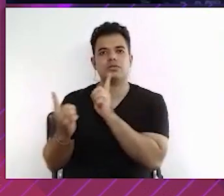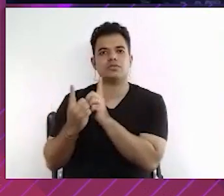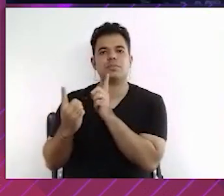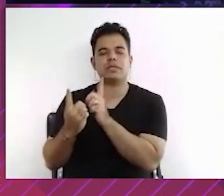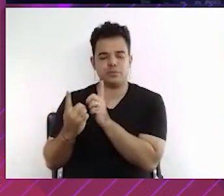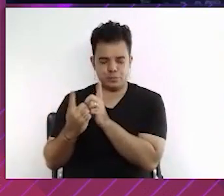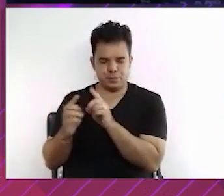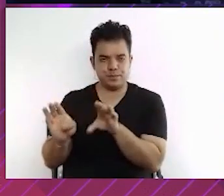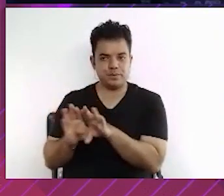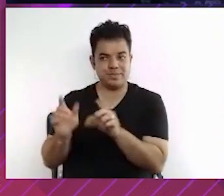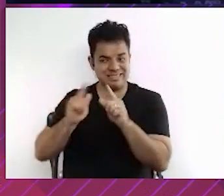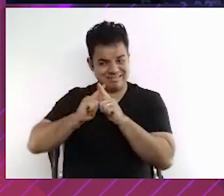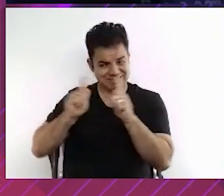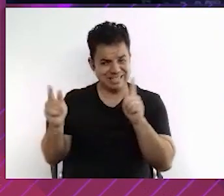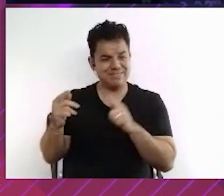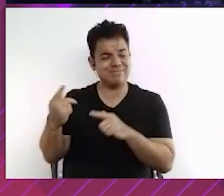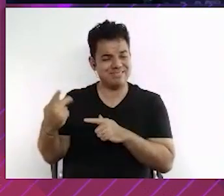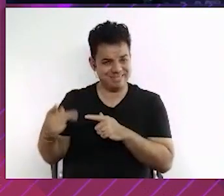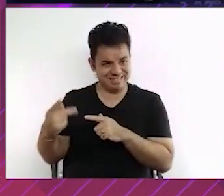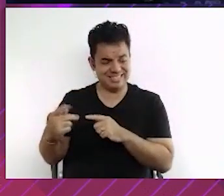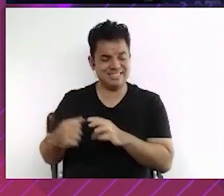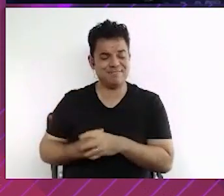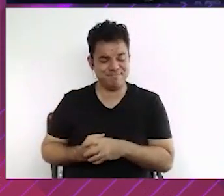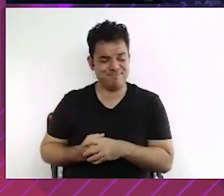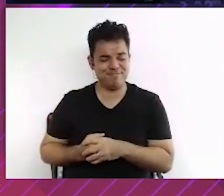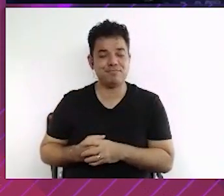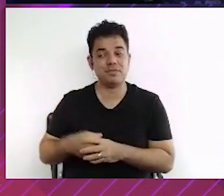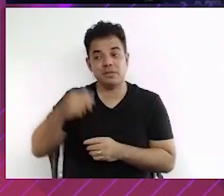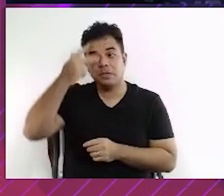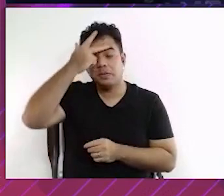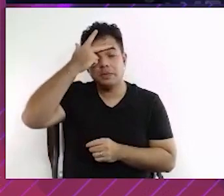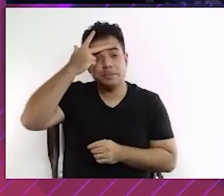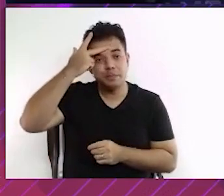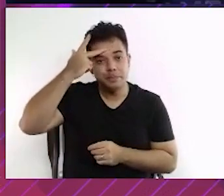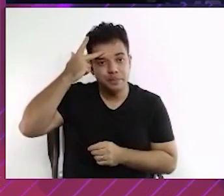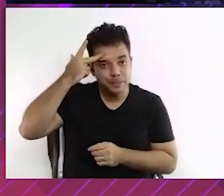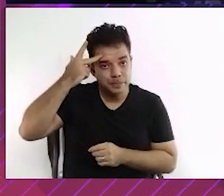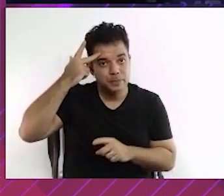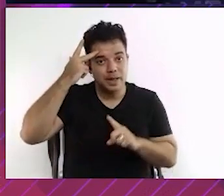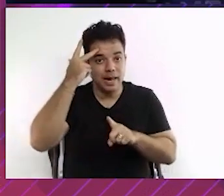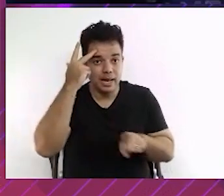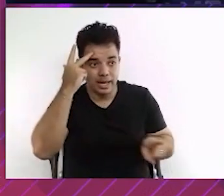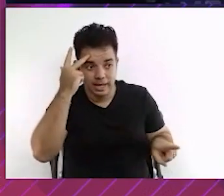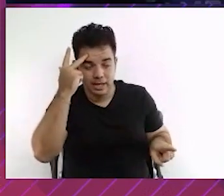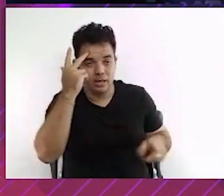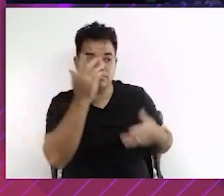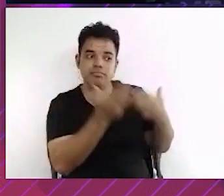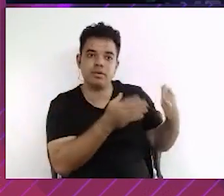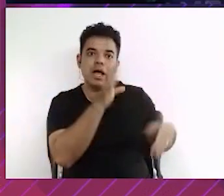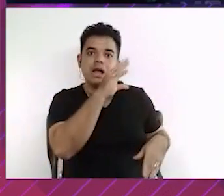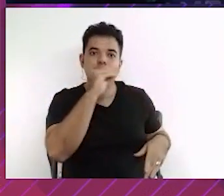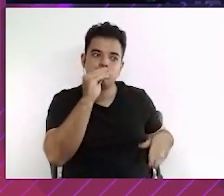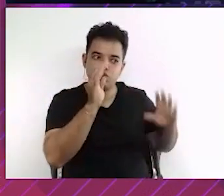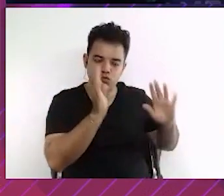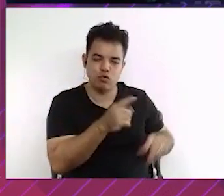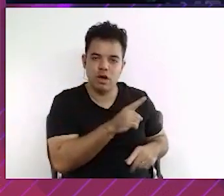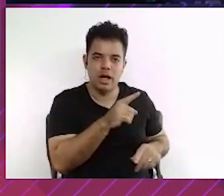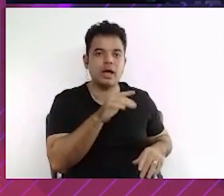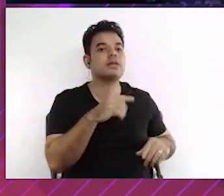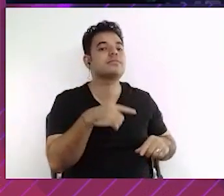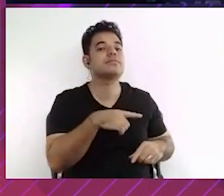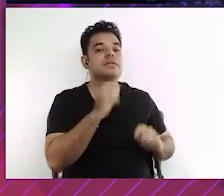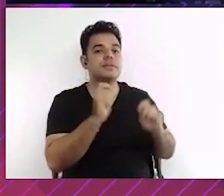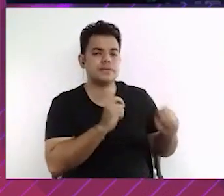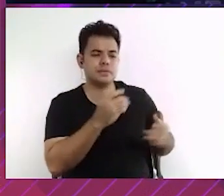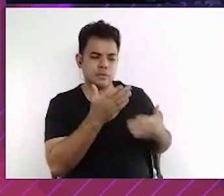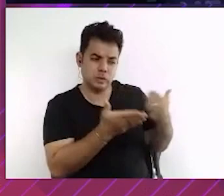estado grave. E nem sempre essas pessoas que estão, os adultos que estão na terapia intensiva, eles conseguem